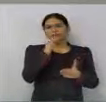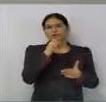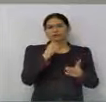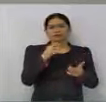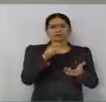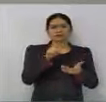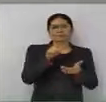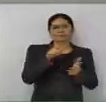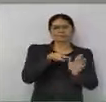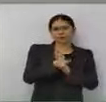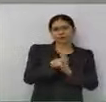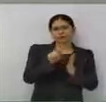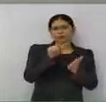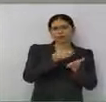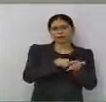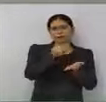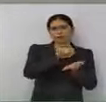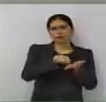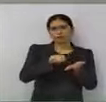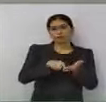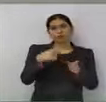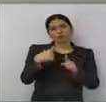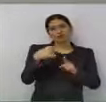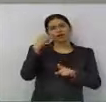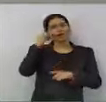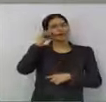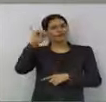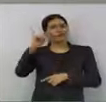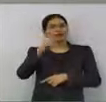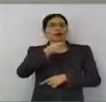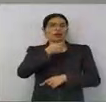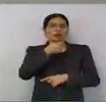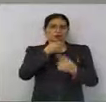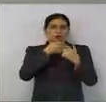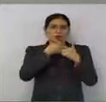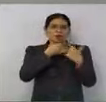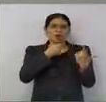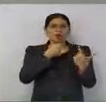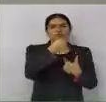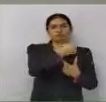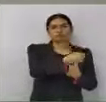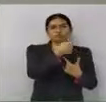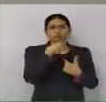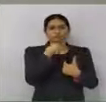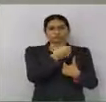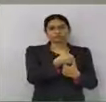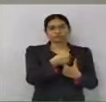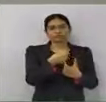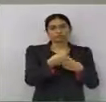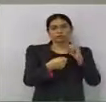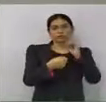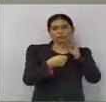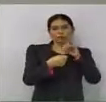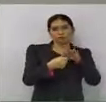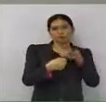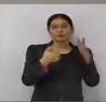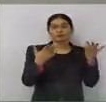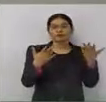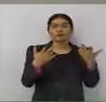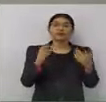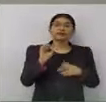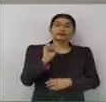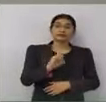microfone, tá? E as que nós não conseguimos responder nesse momento, depois a gente responde também por e-mail, tá? Então, essa aqui, ó. Considerando